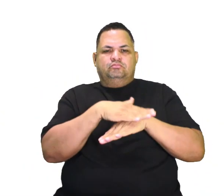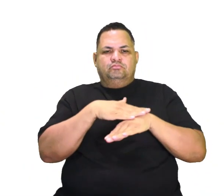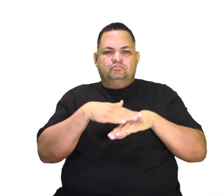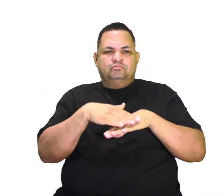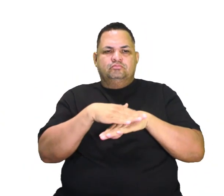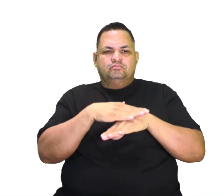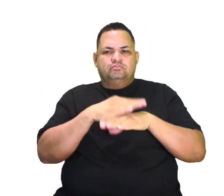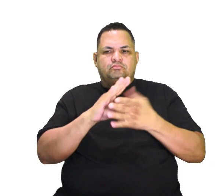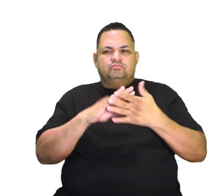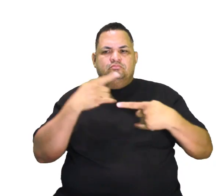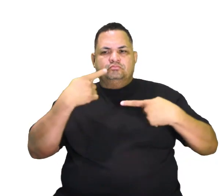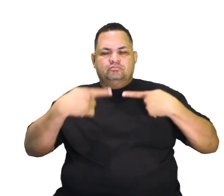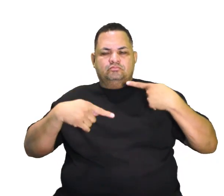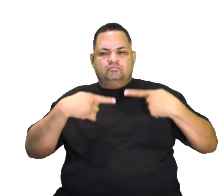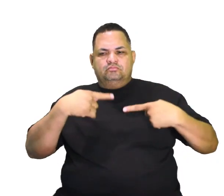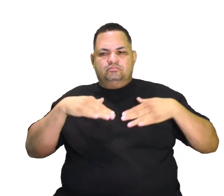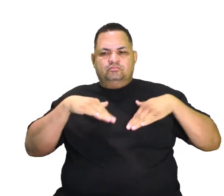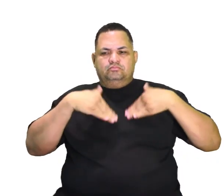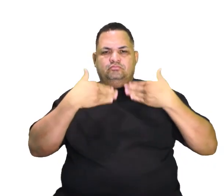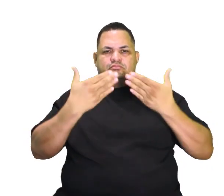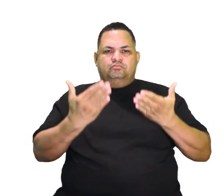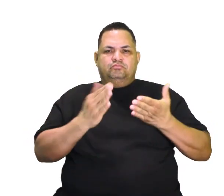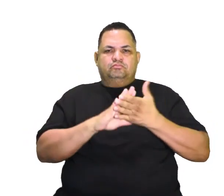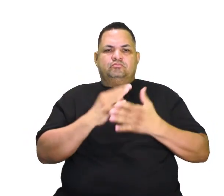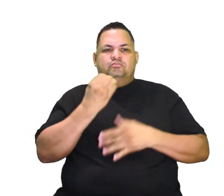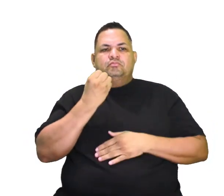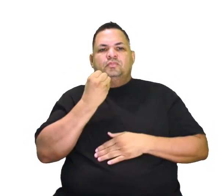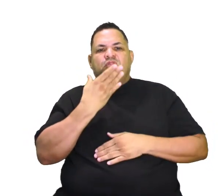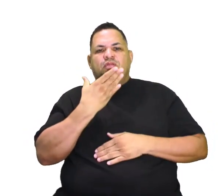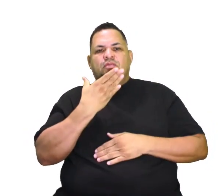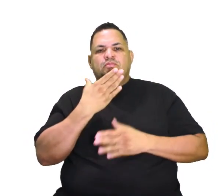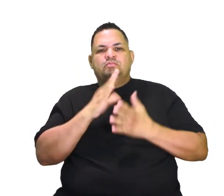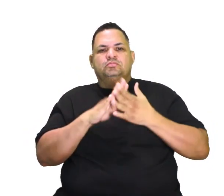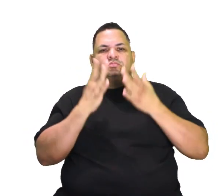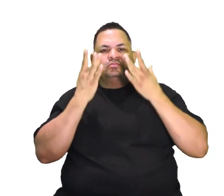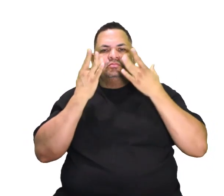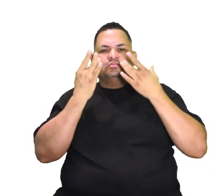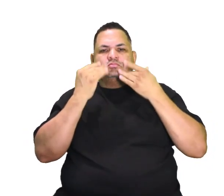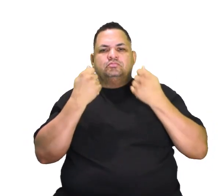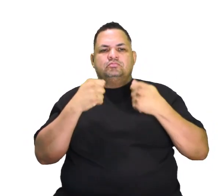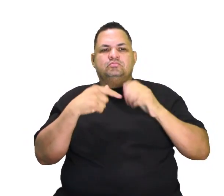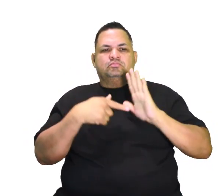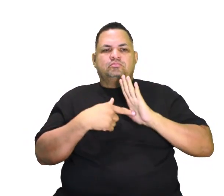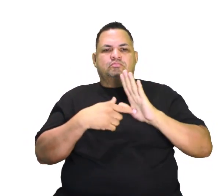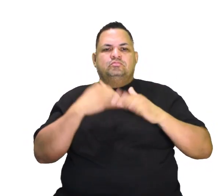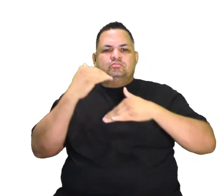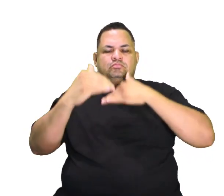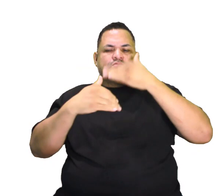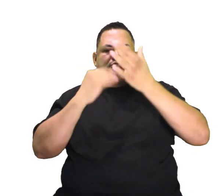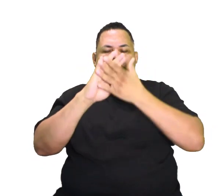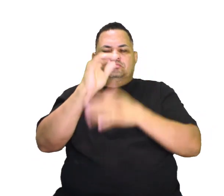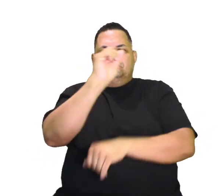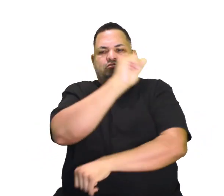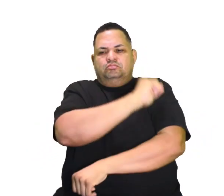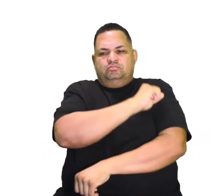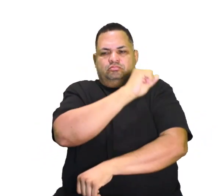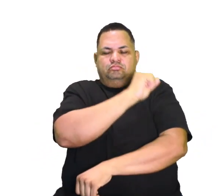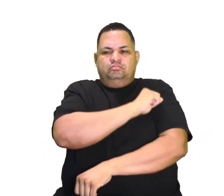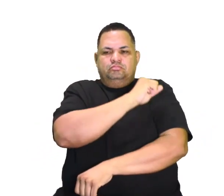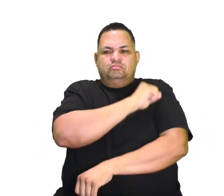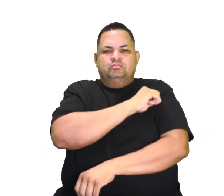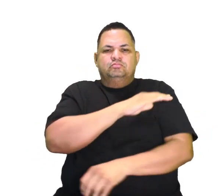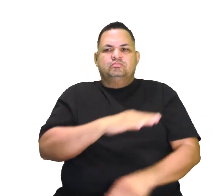de discutir sobre quais seriam os benefícios que o teatro pode trazer para o desenvolvimento do